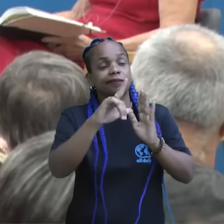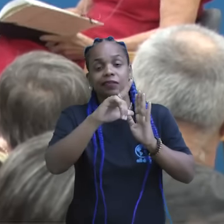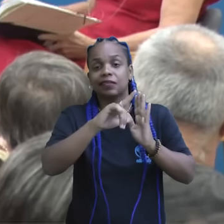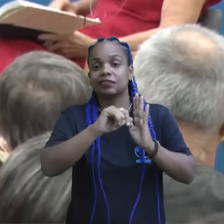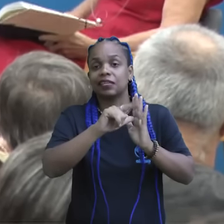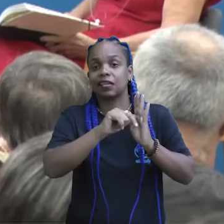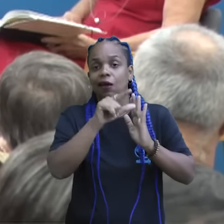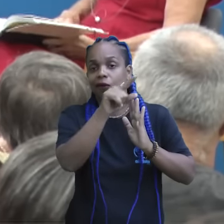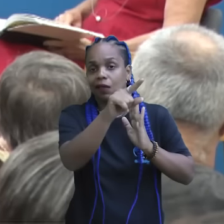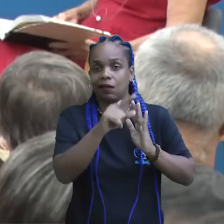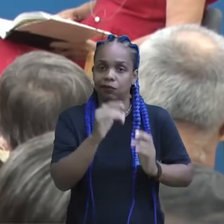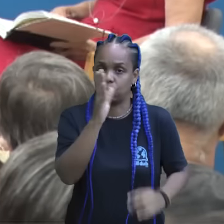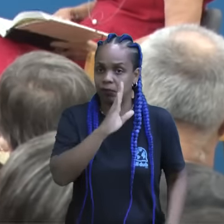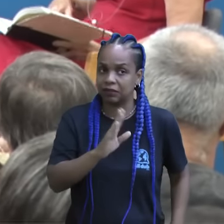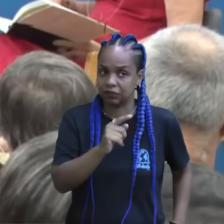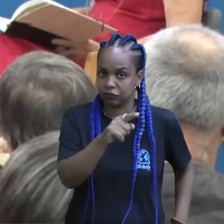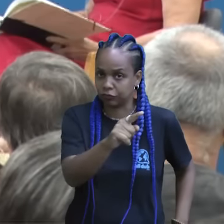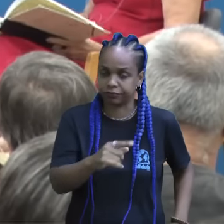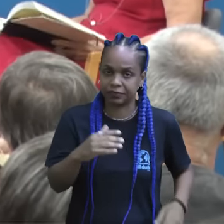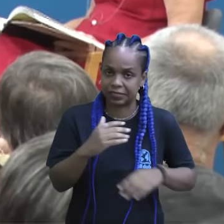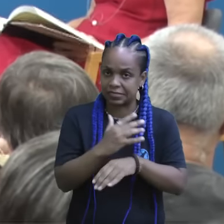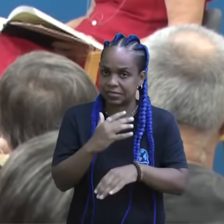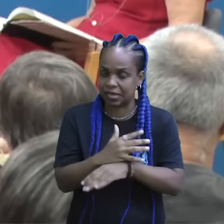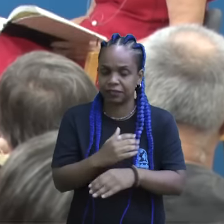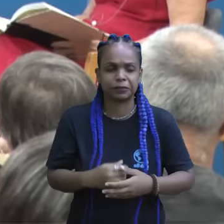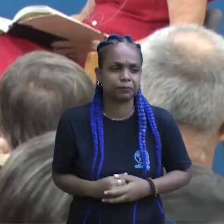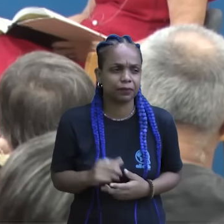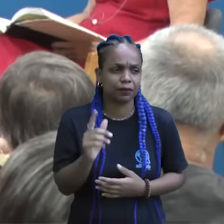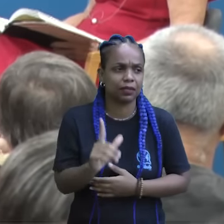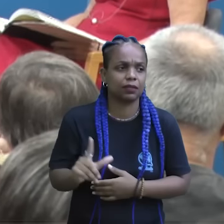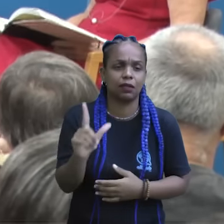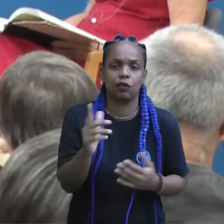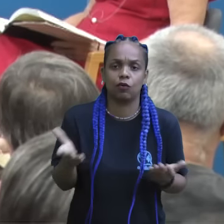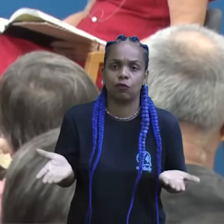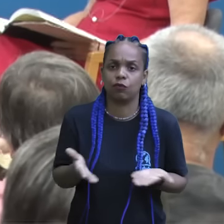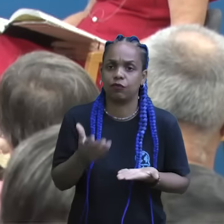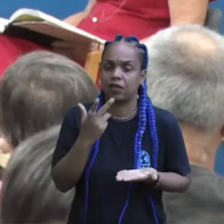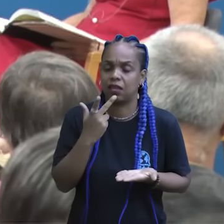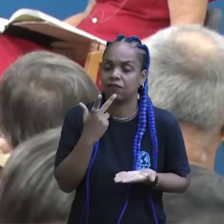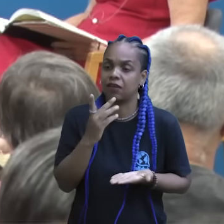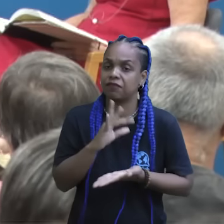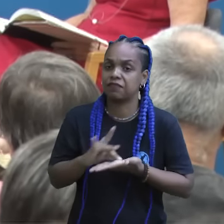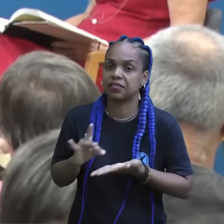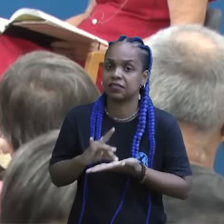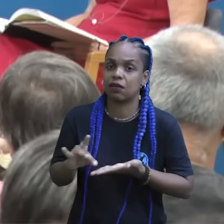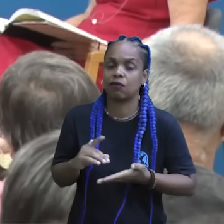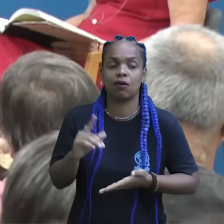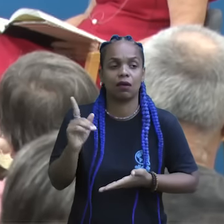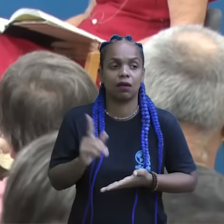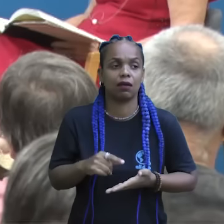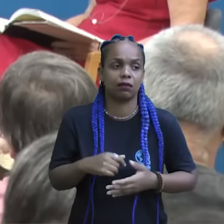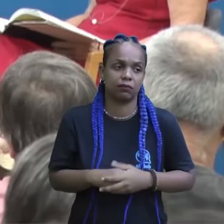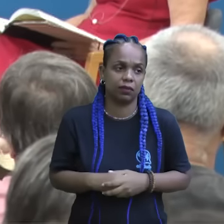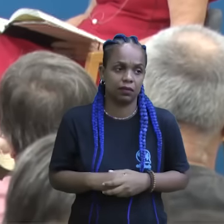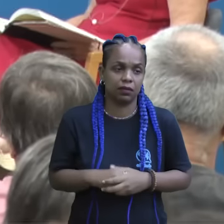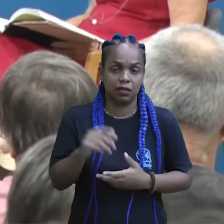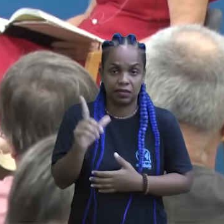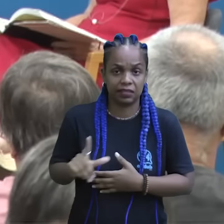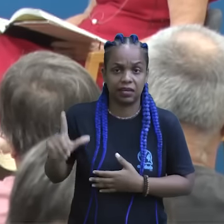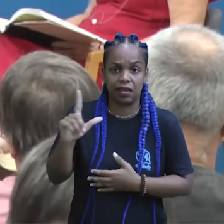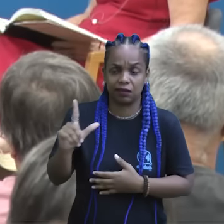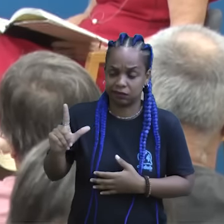autoficção. Então, ele inova literariamente também. Infelizmente, Sérgio Buarque de Holanda, ao fazer uma